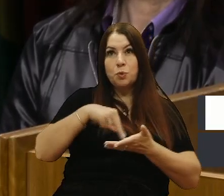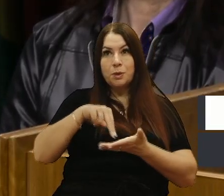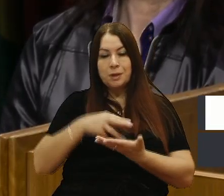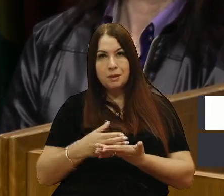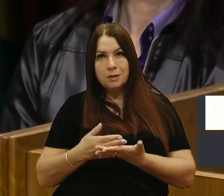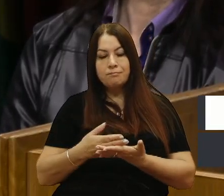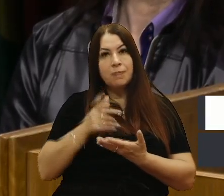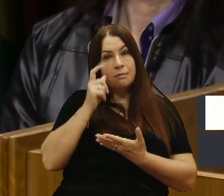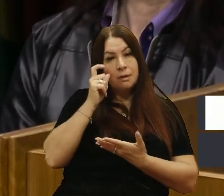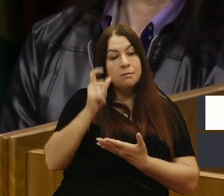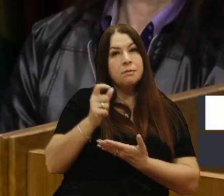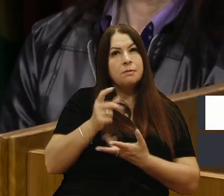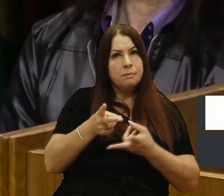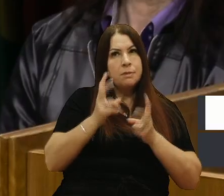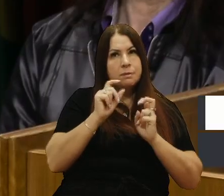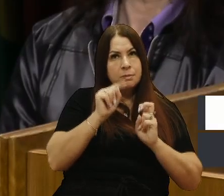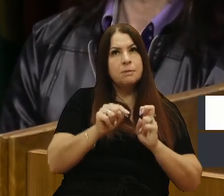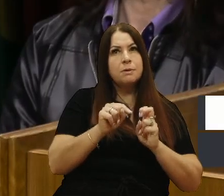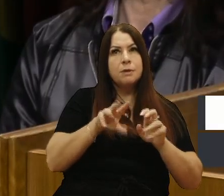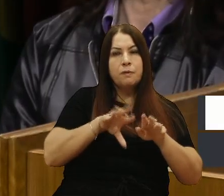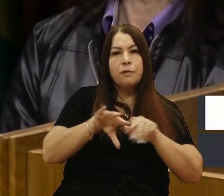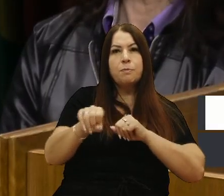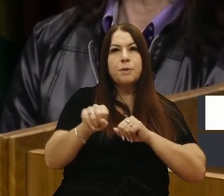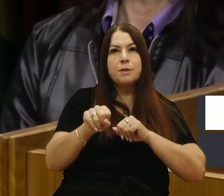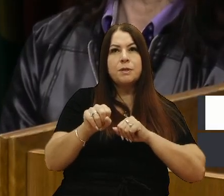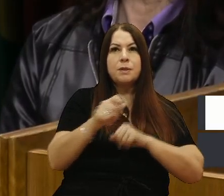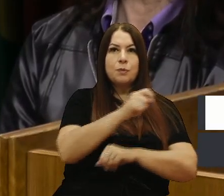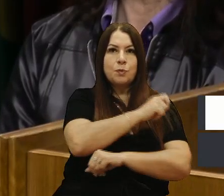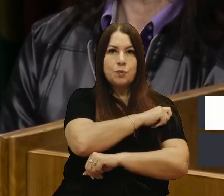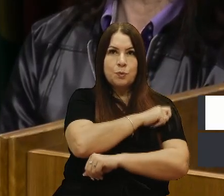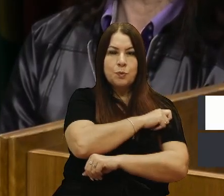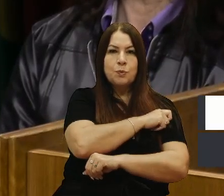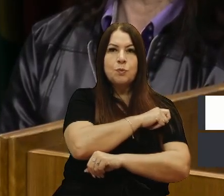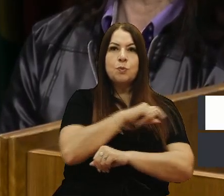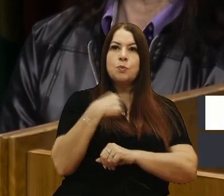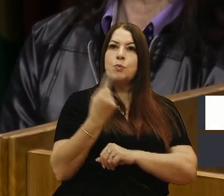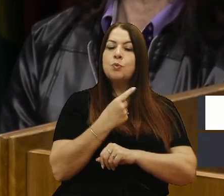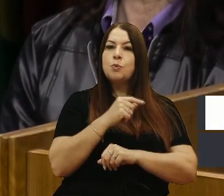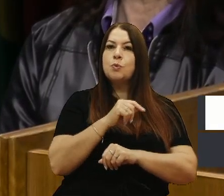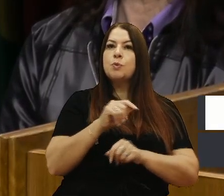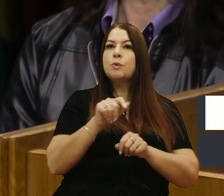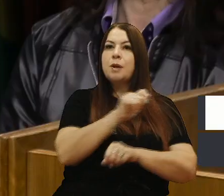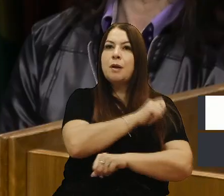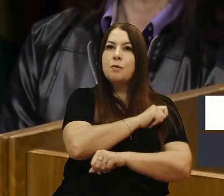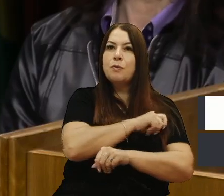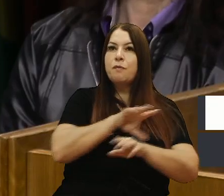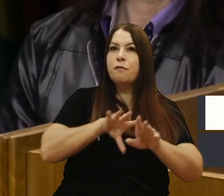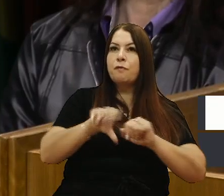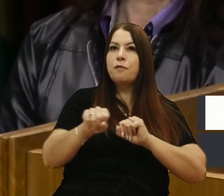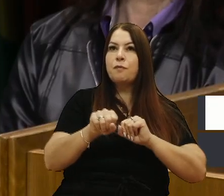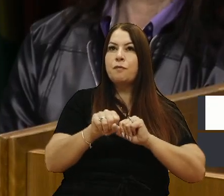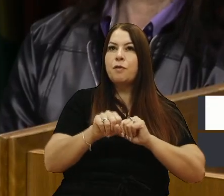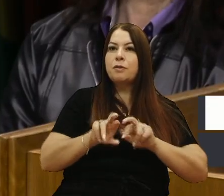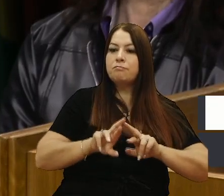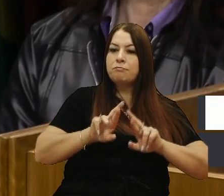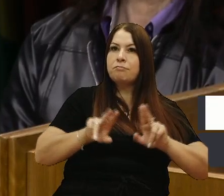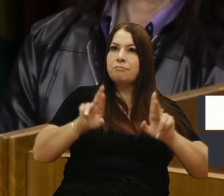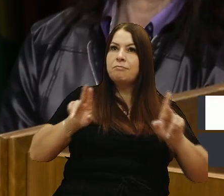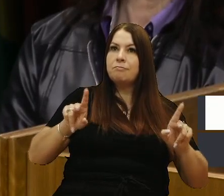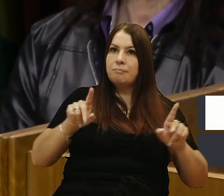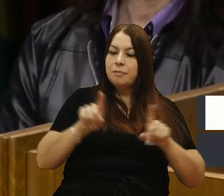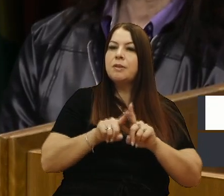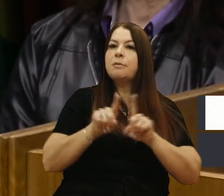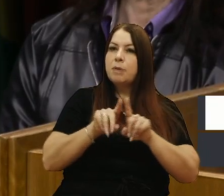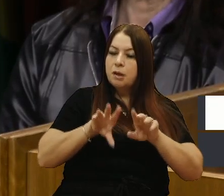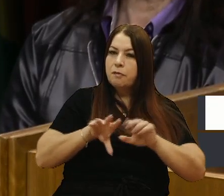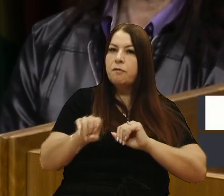É interessante a gente perceber isso na formação dos nossos alunos. Os nossos alunos, eles se formam com uma formação bastante diversificada. Eles